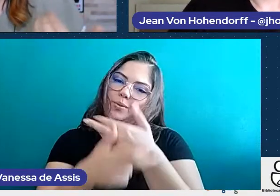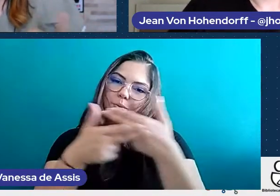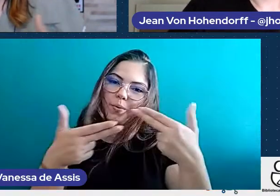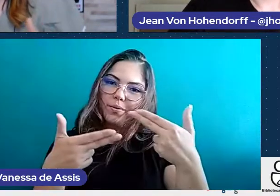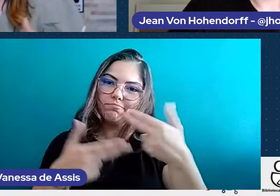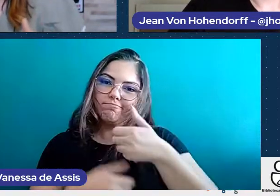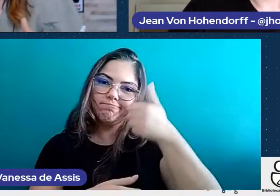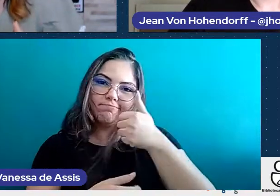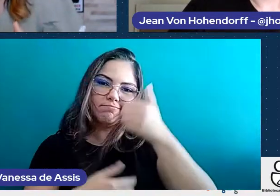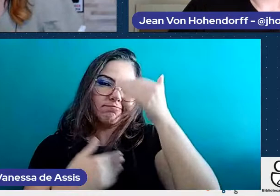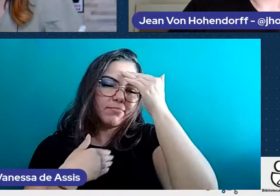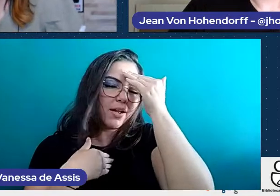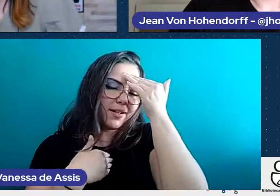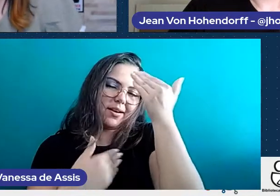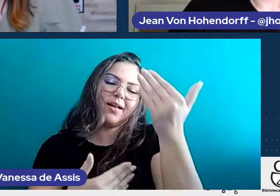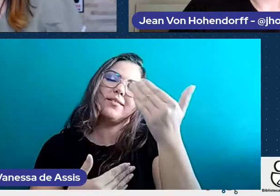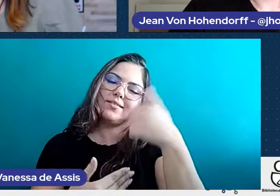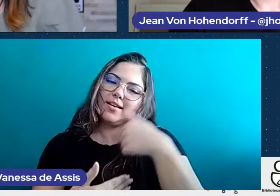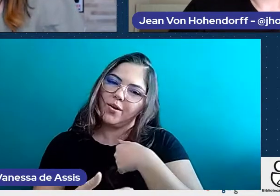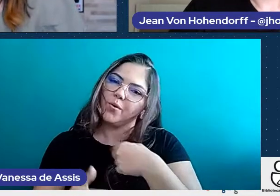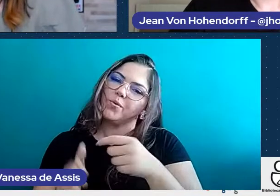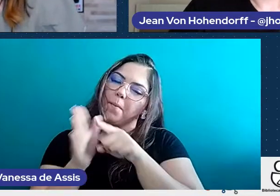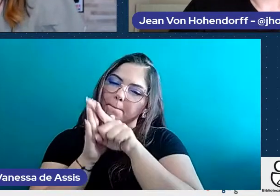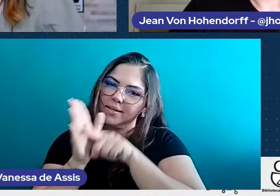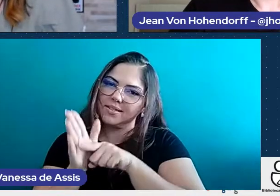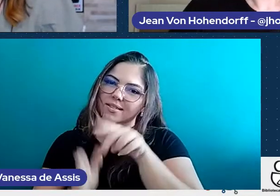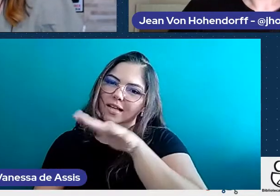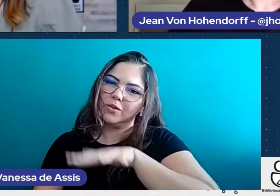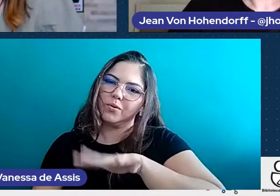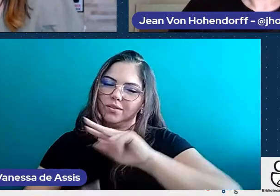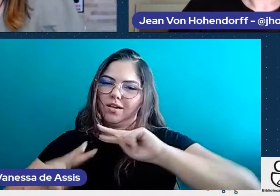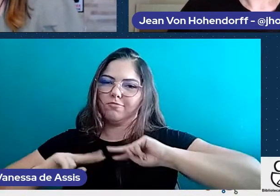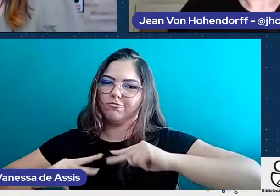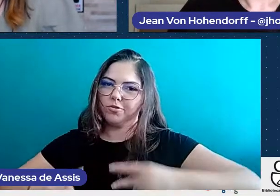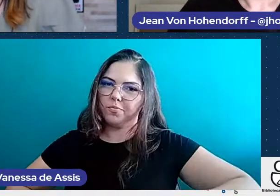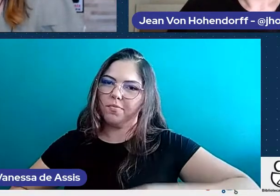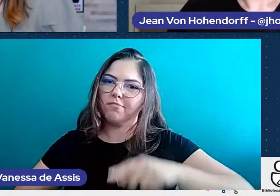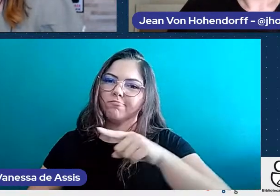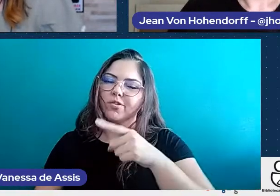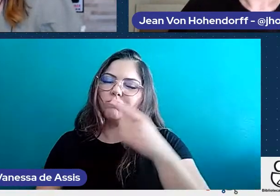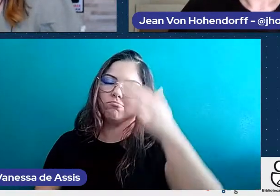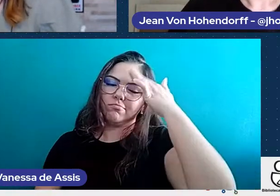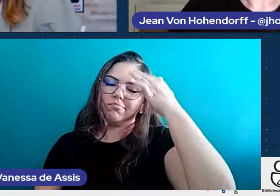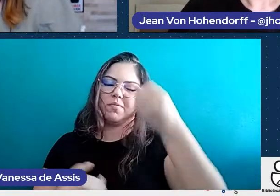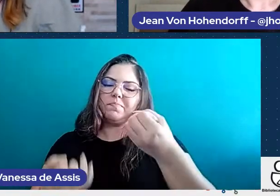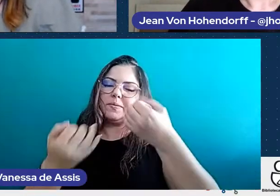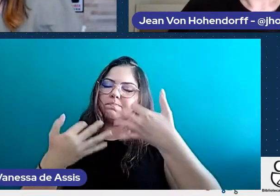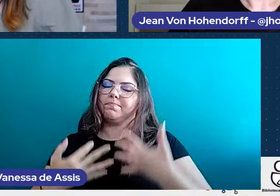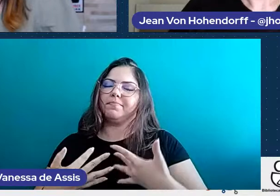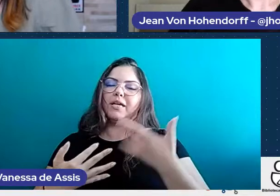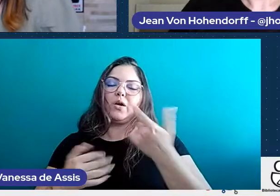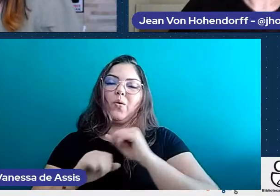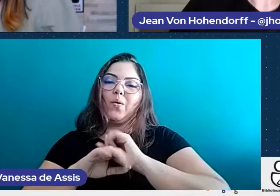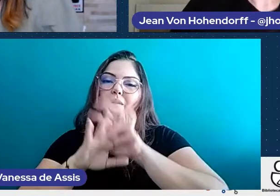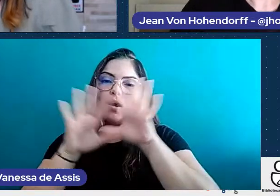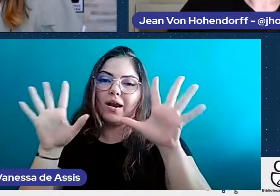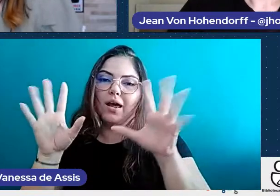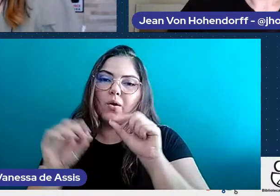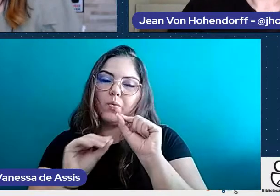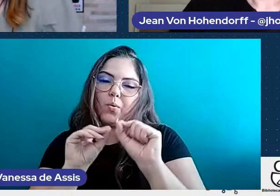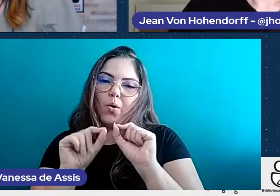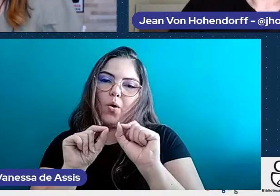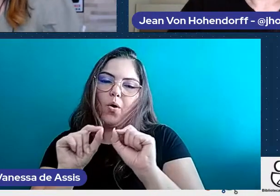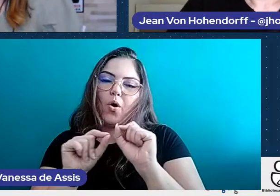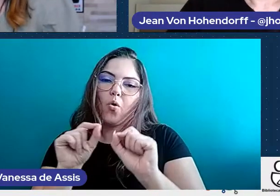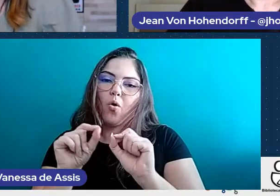enquanto pesquisadora da área de humanas por essa percepção aí tão clara que o senhor trouxe aí sobre a pesquisa qualitativa,